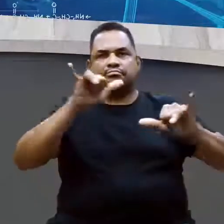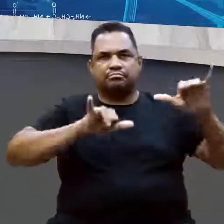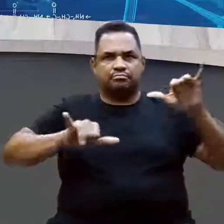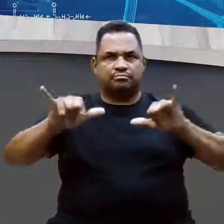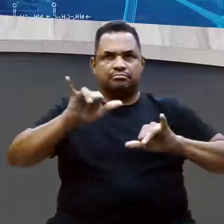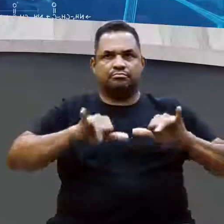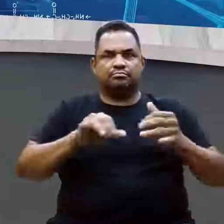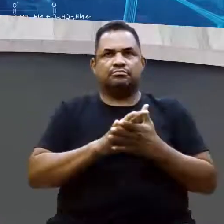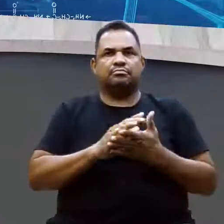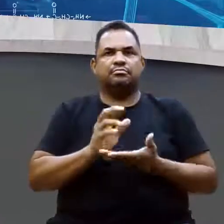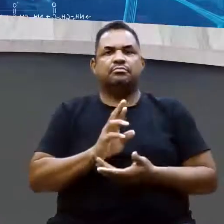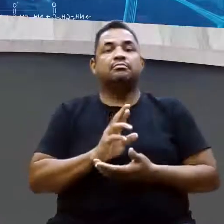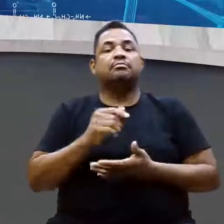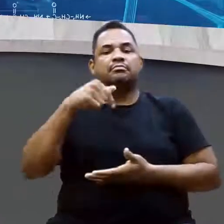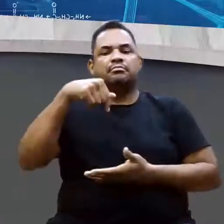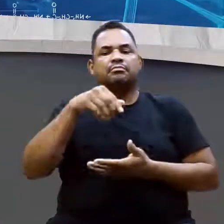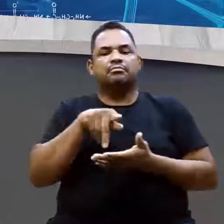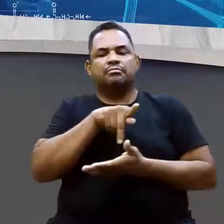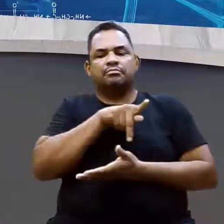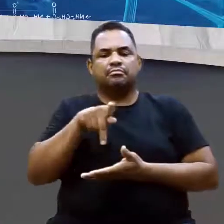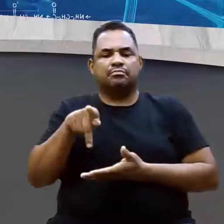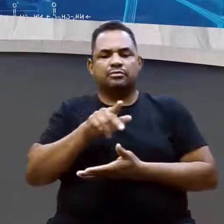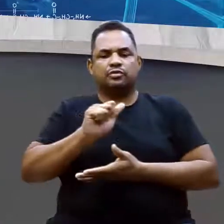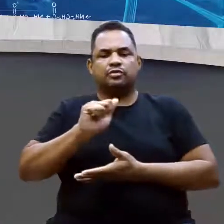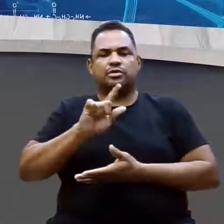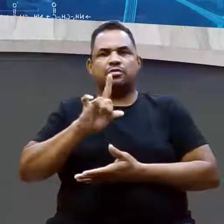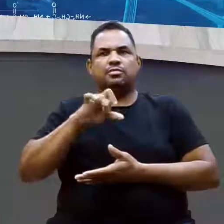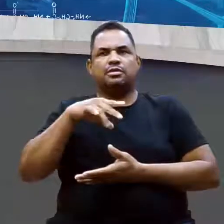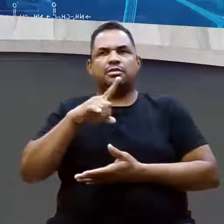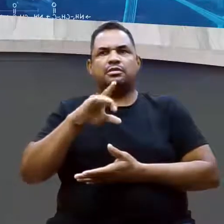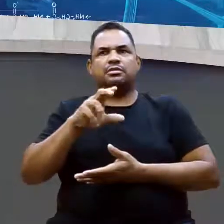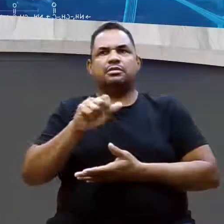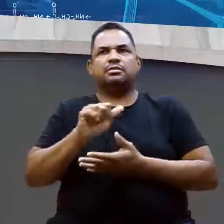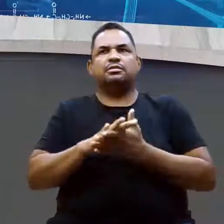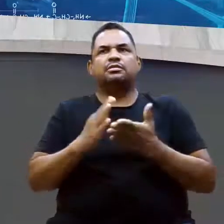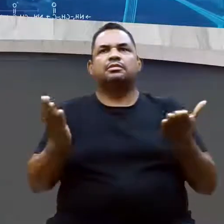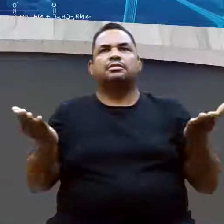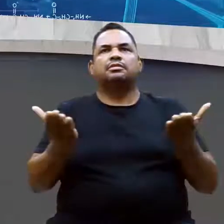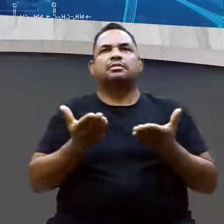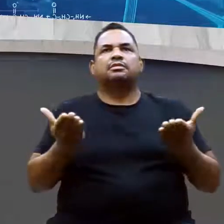vos fala é o professor Almeida. Então vamos